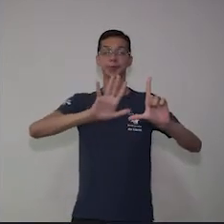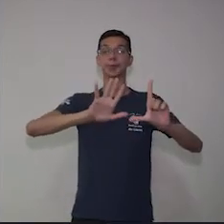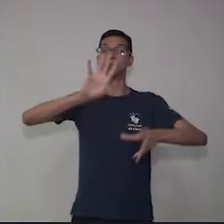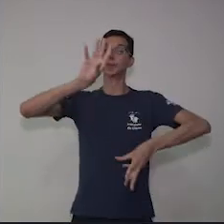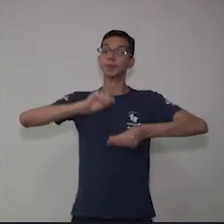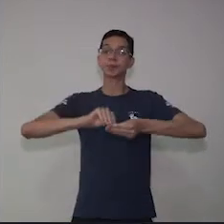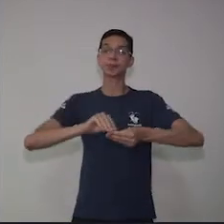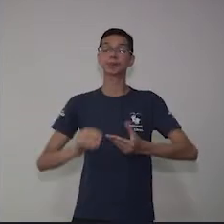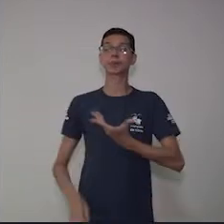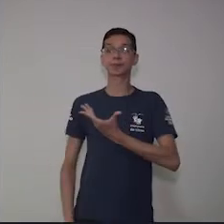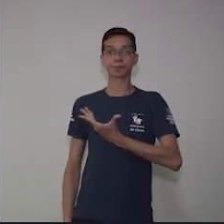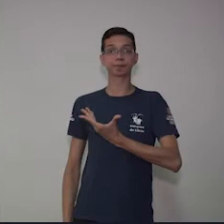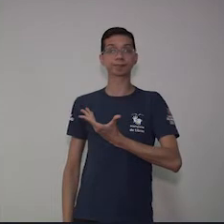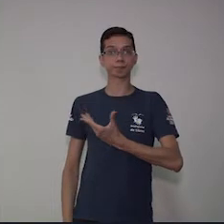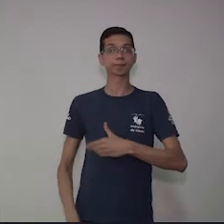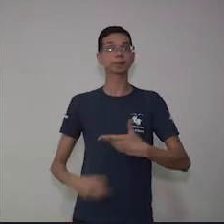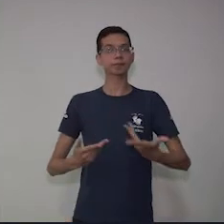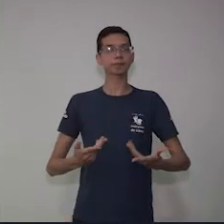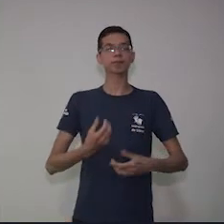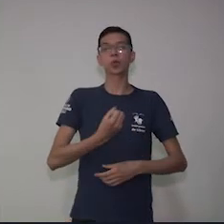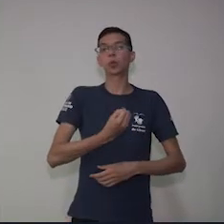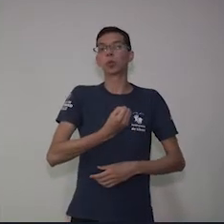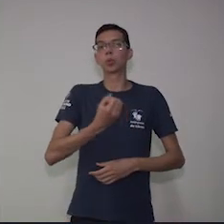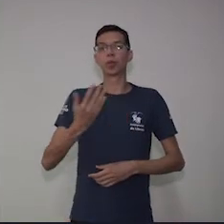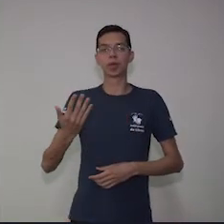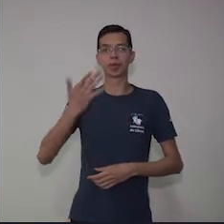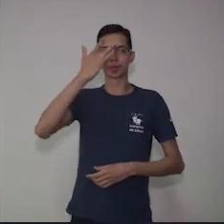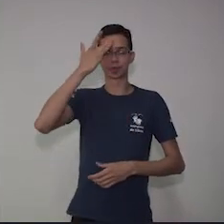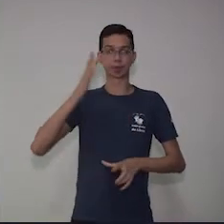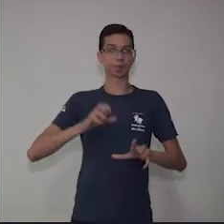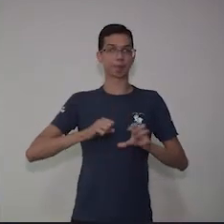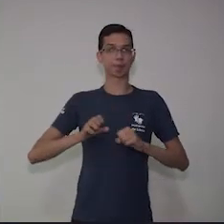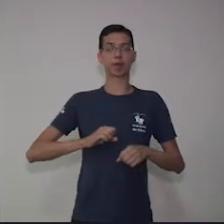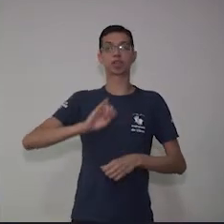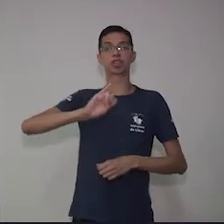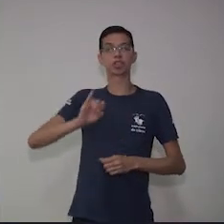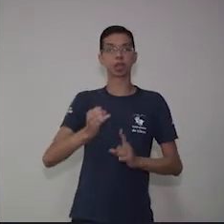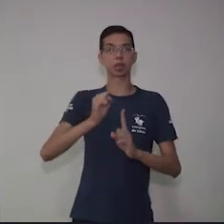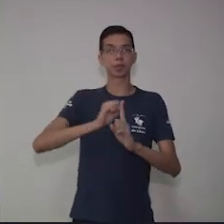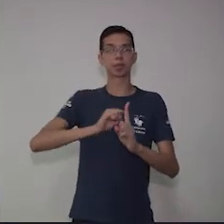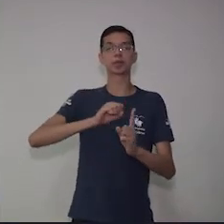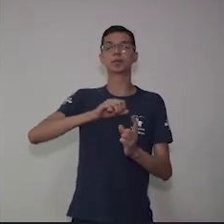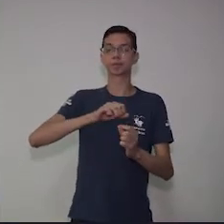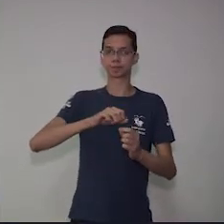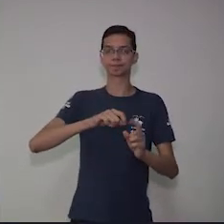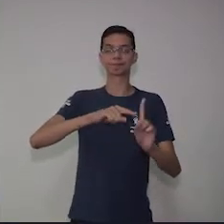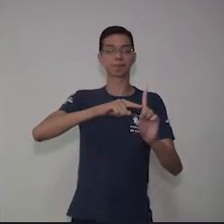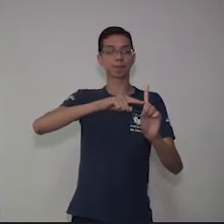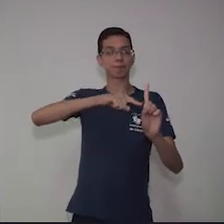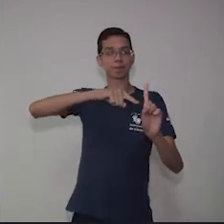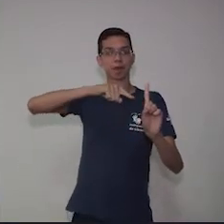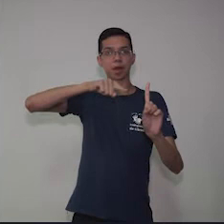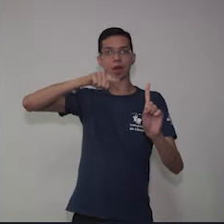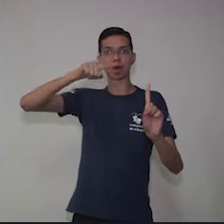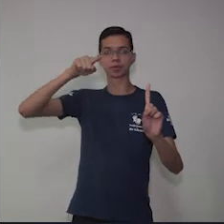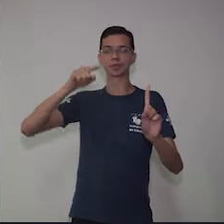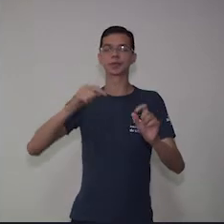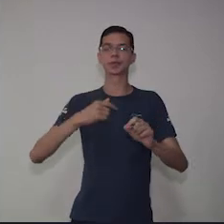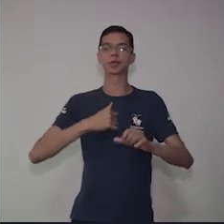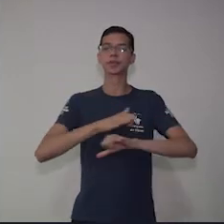casos notificados de síndrome gripal em janeiro, né? E o alerta para o aumento